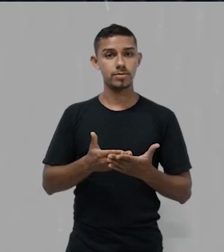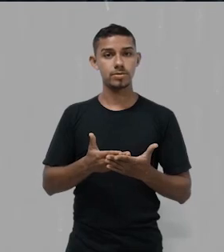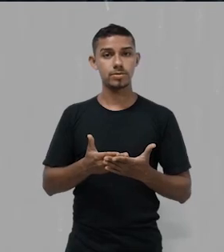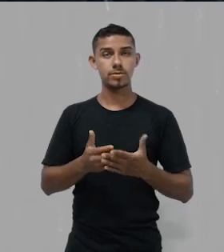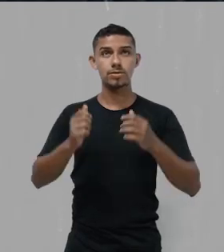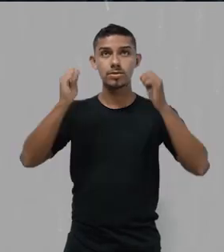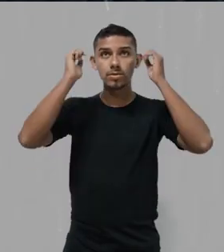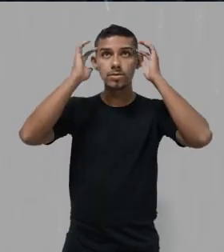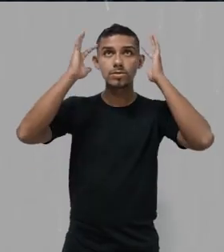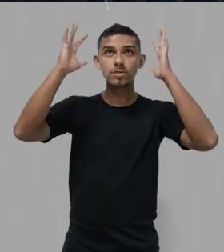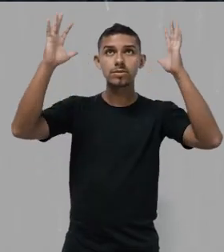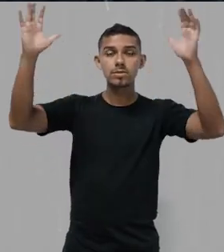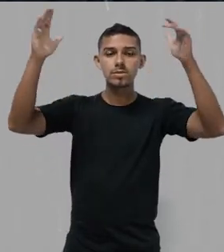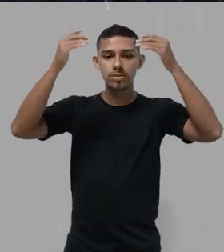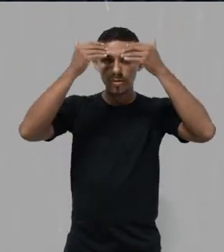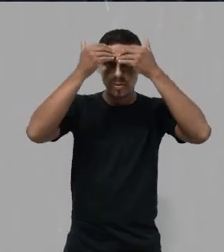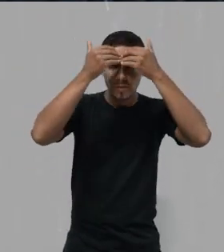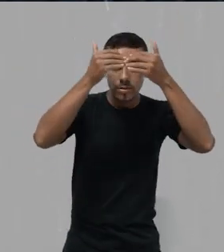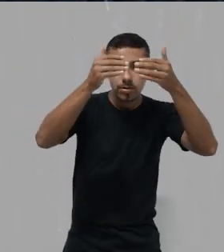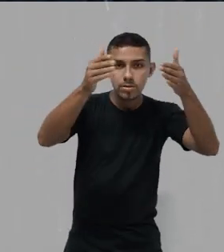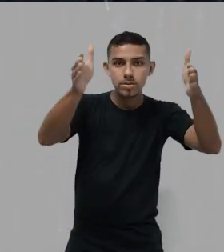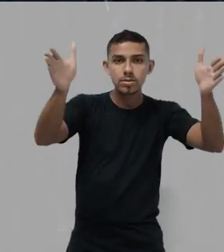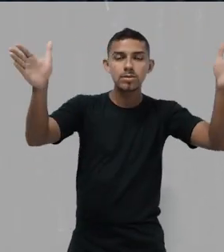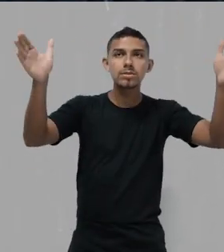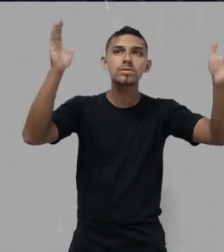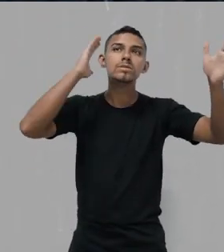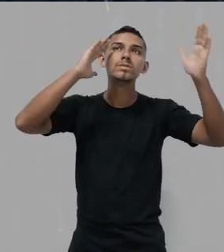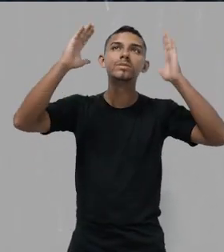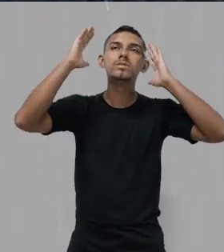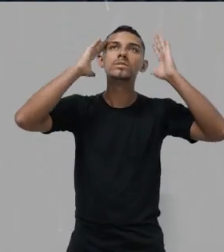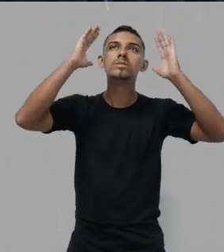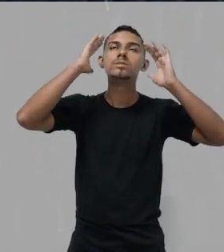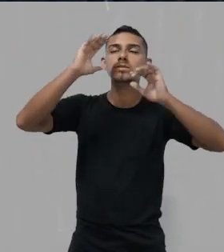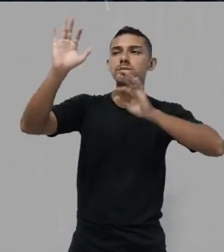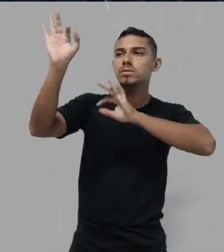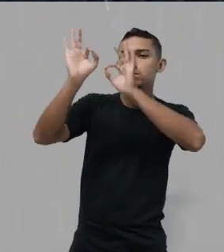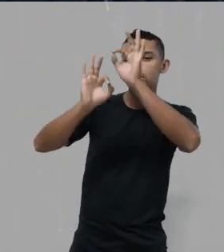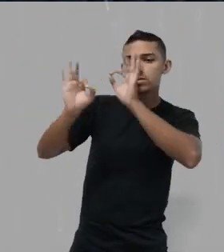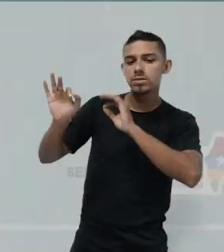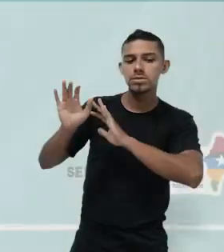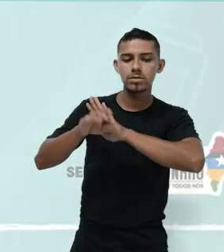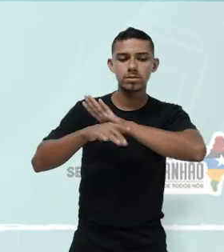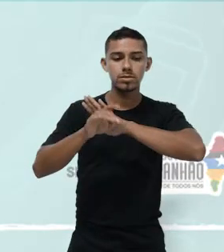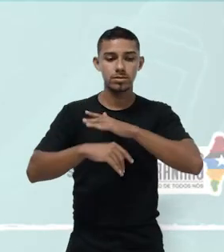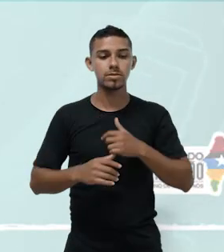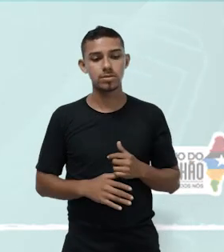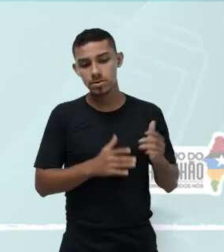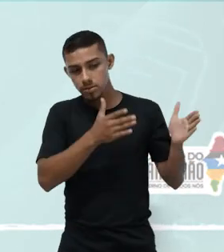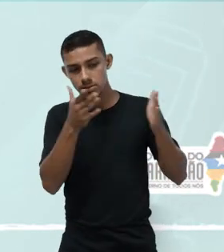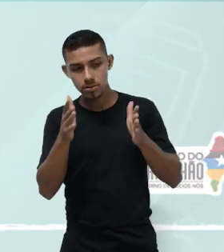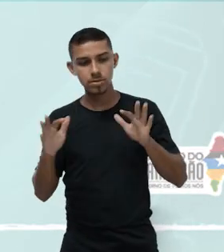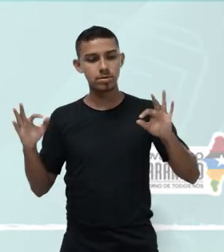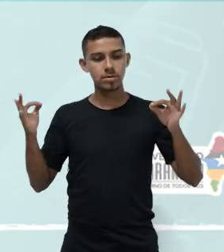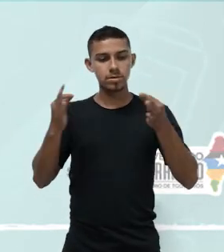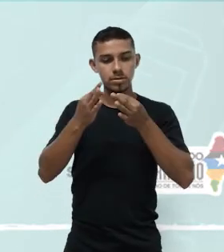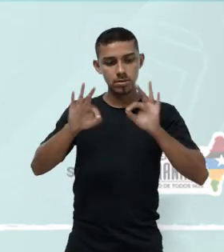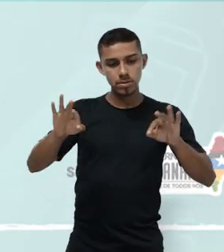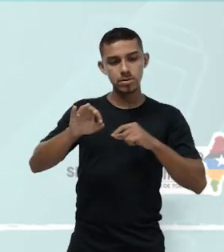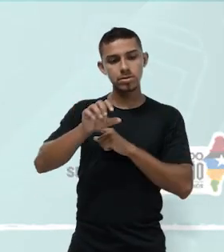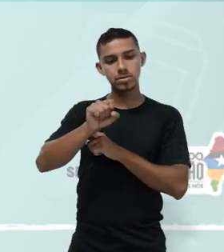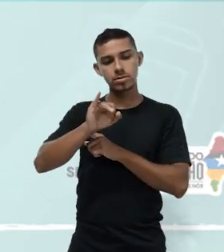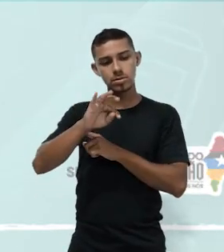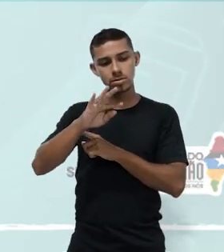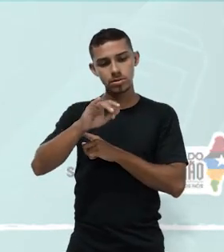Abram mais o leque de possibilidade de vocês para a gente poder entender os conceitos. Fase sintética, a fase mais